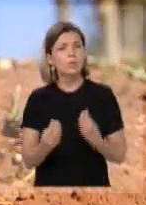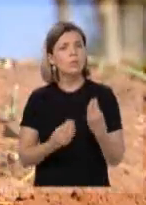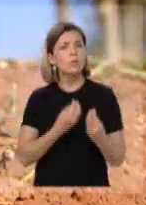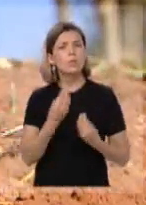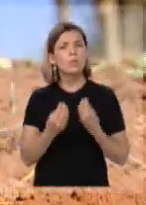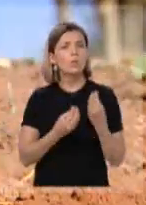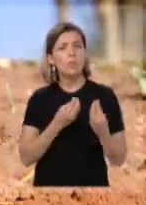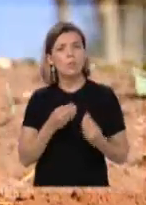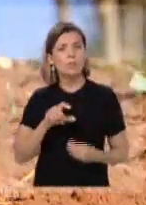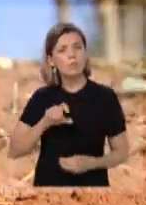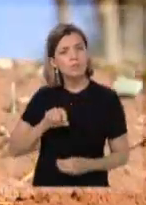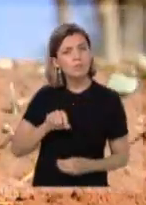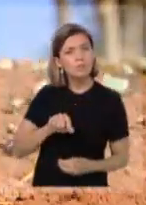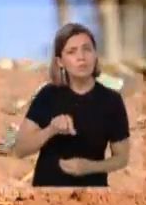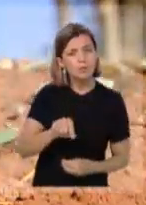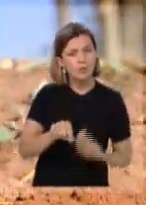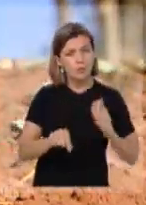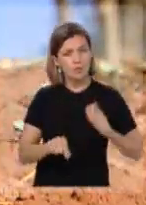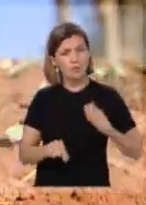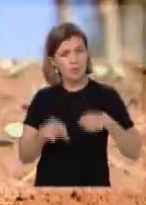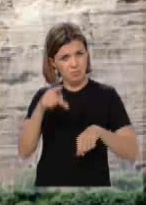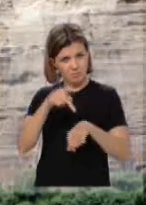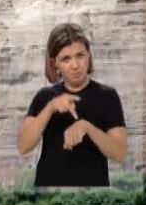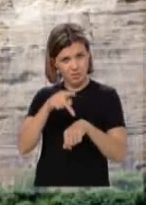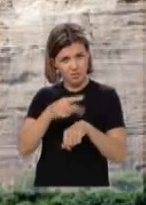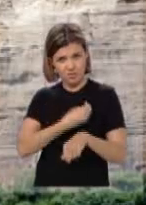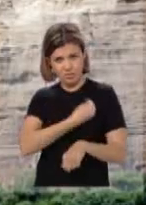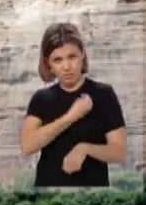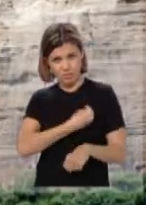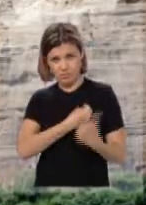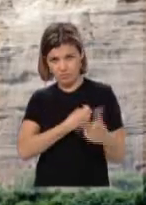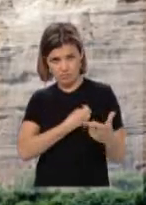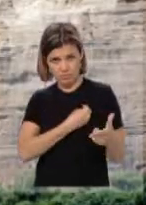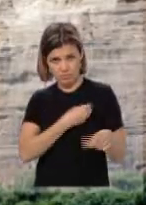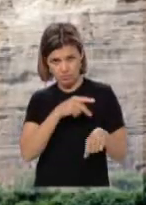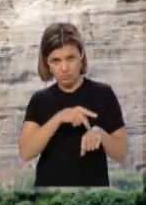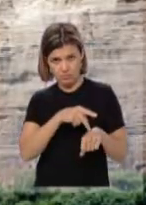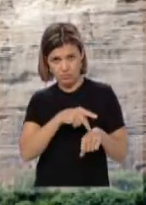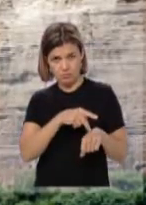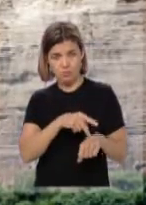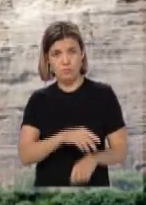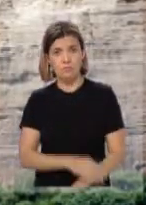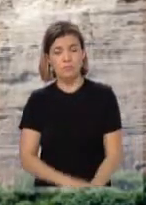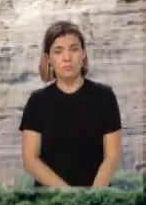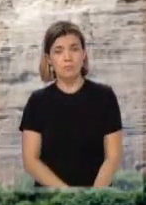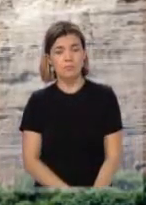Mas o que faz a gente considerar a formiga um ser vivo e uma pedra como ser não vivo?